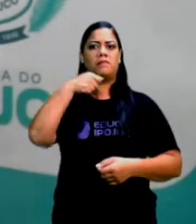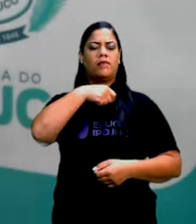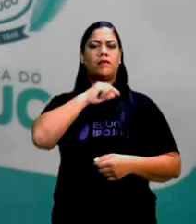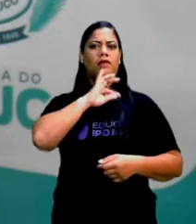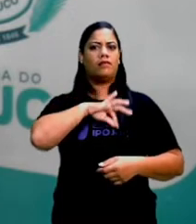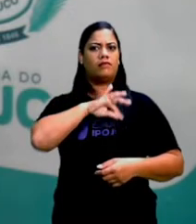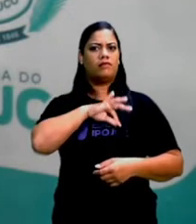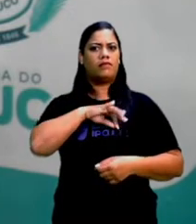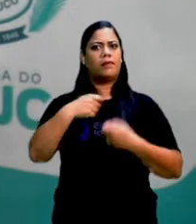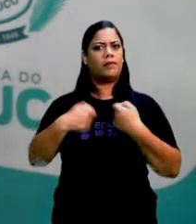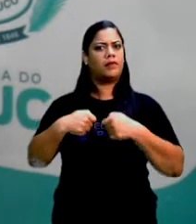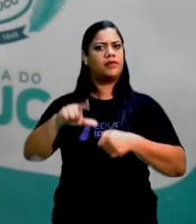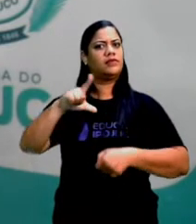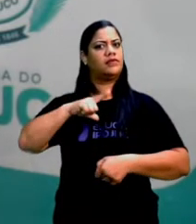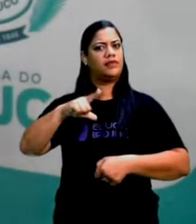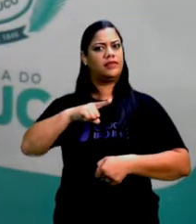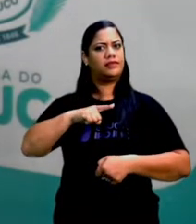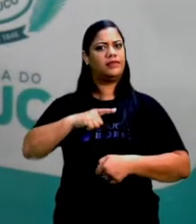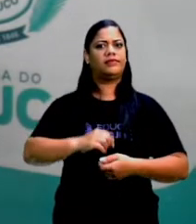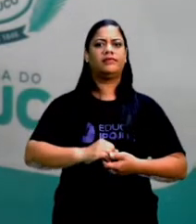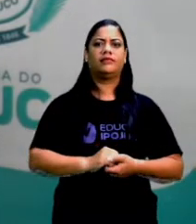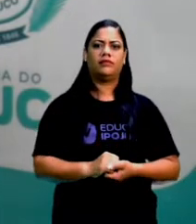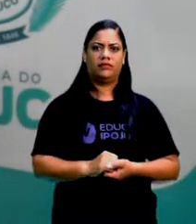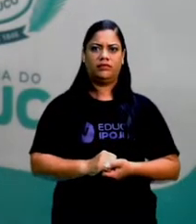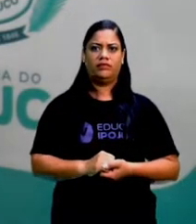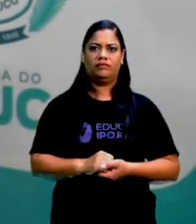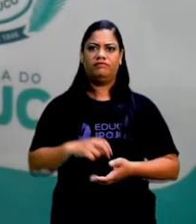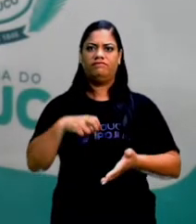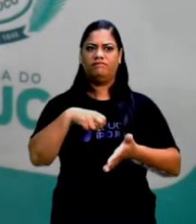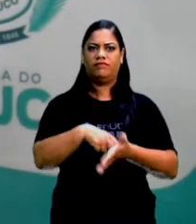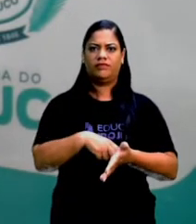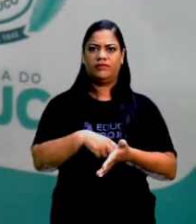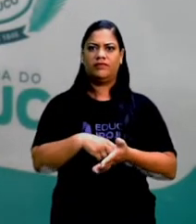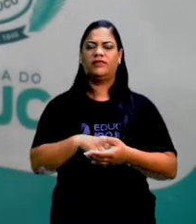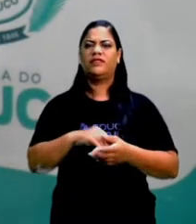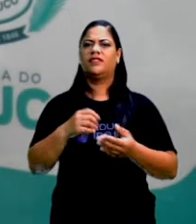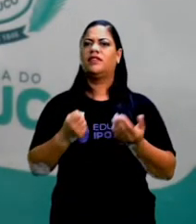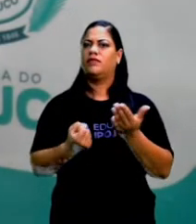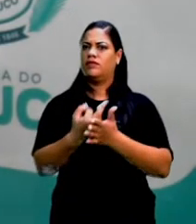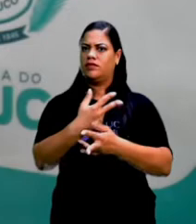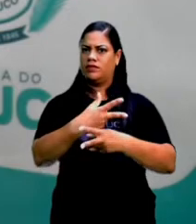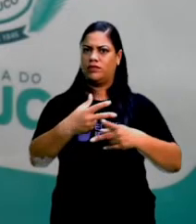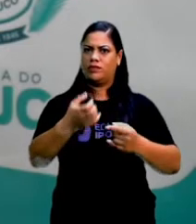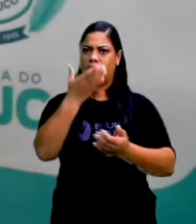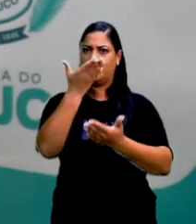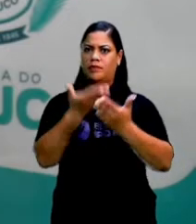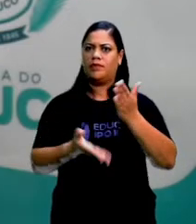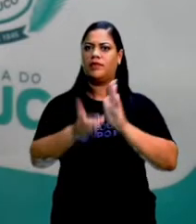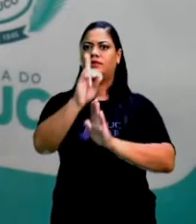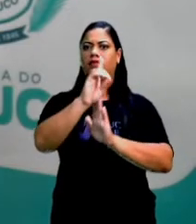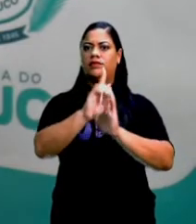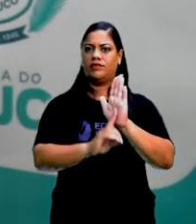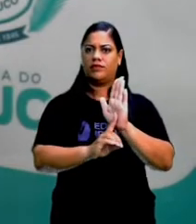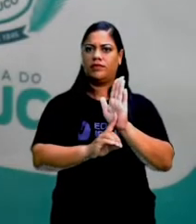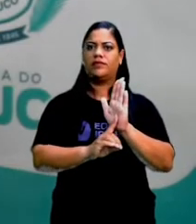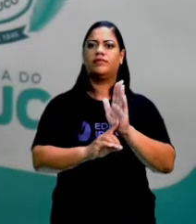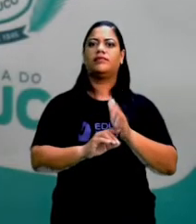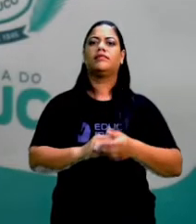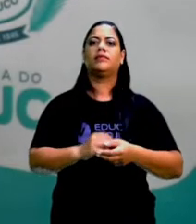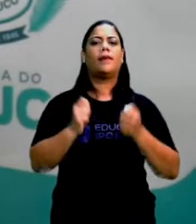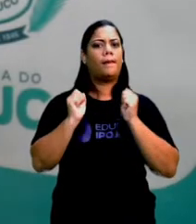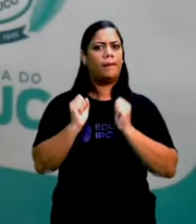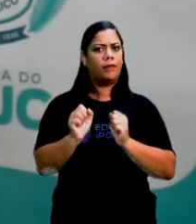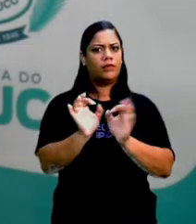não está tendo o salário que ele deveria ter, se ele está sendo massacrado ou se está acontecendo alguma coisa que está perdendo seus direitos, ele pode